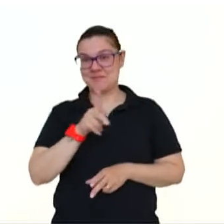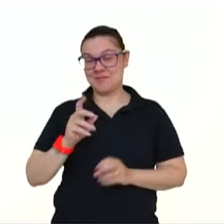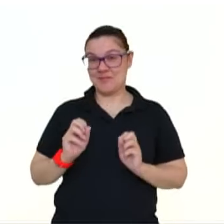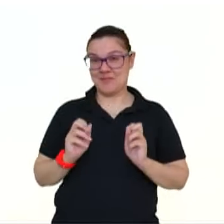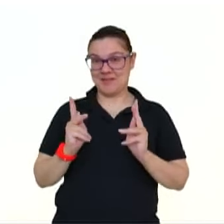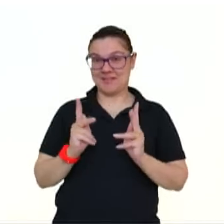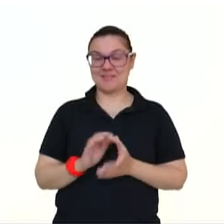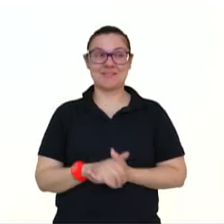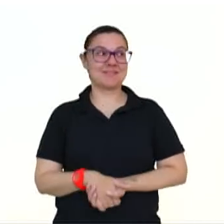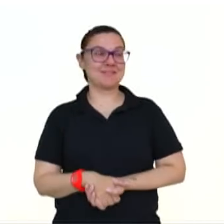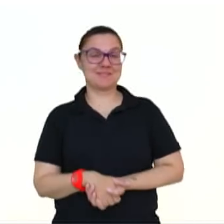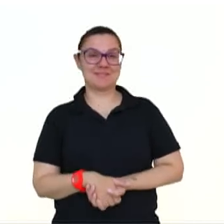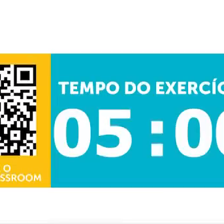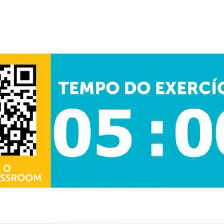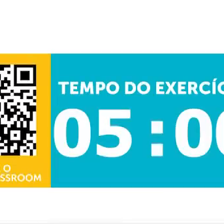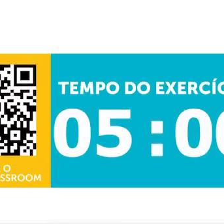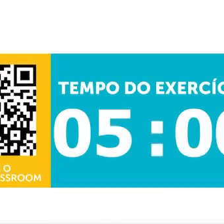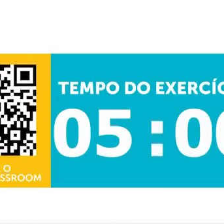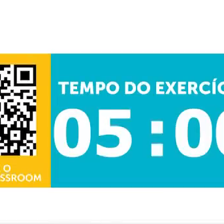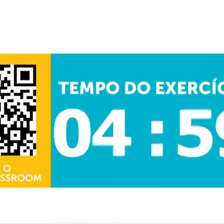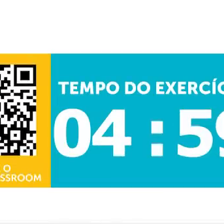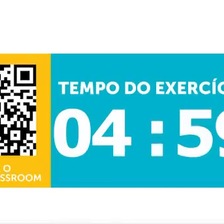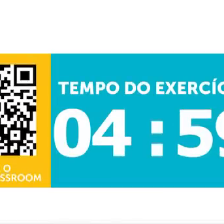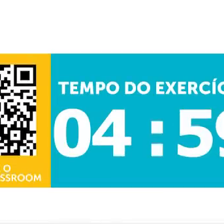professora, ok?